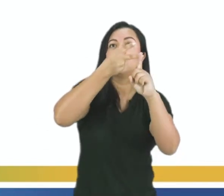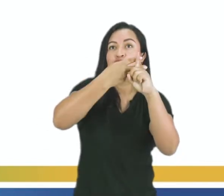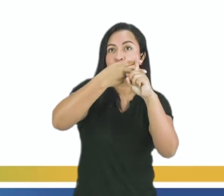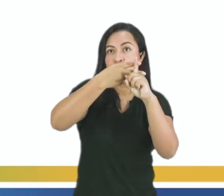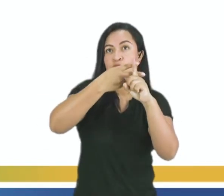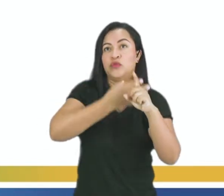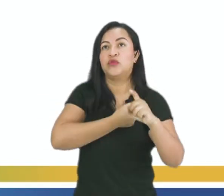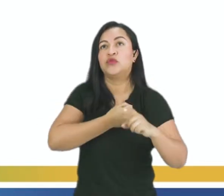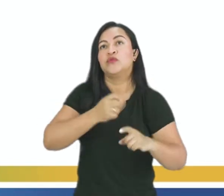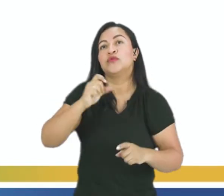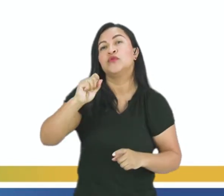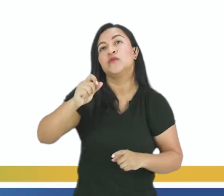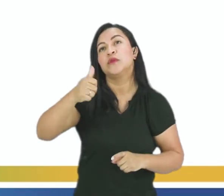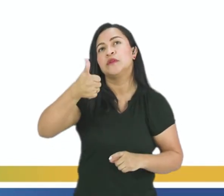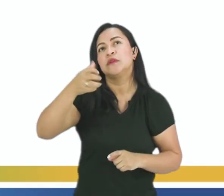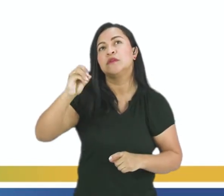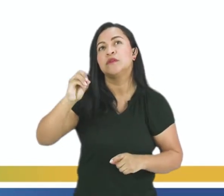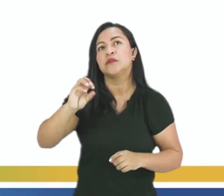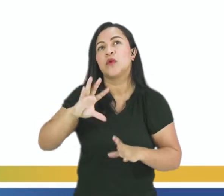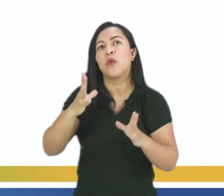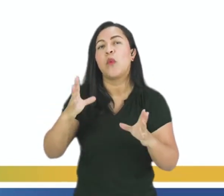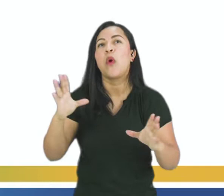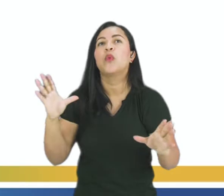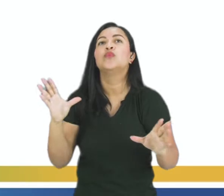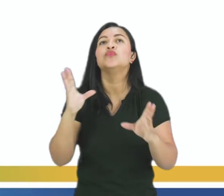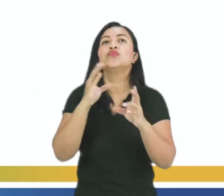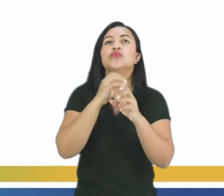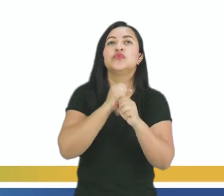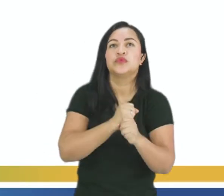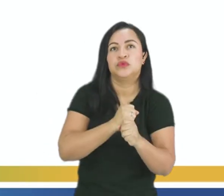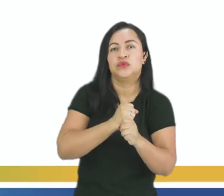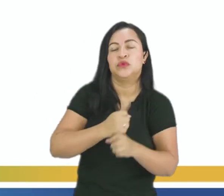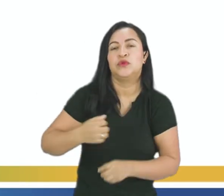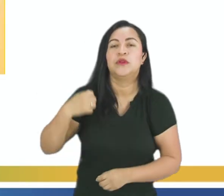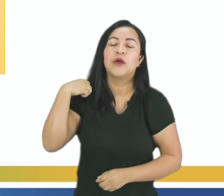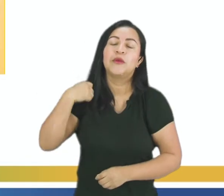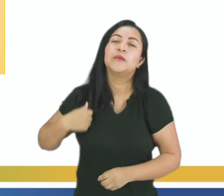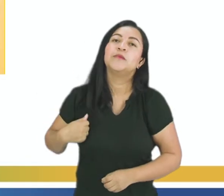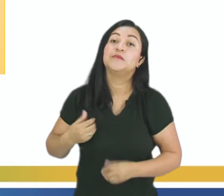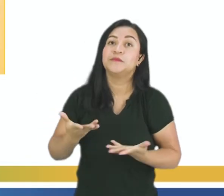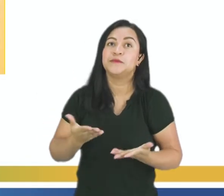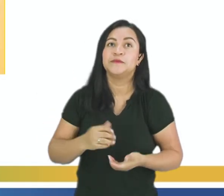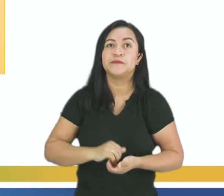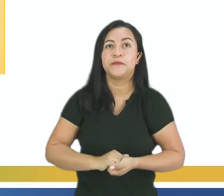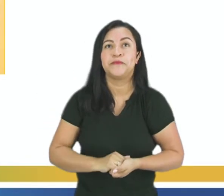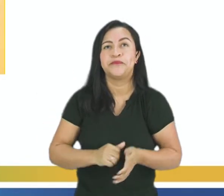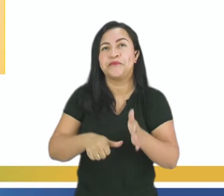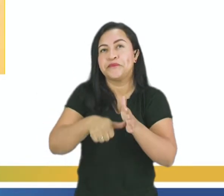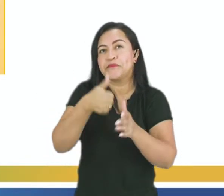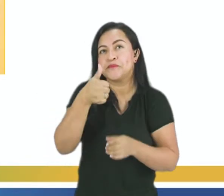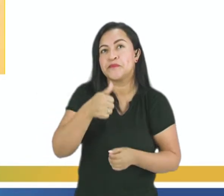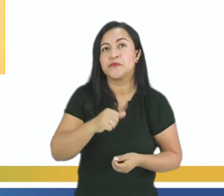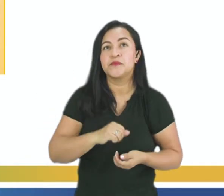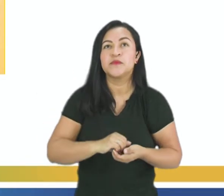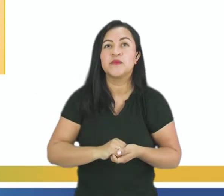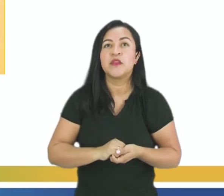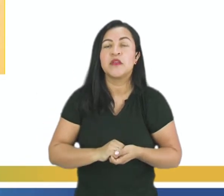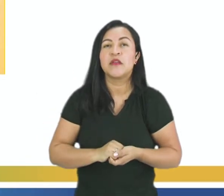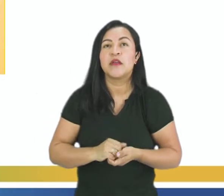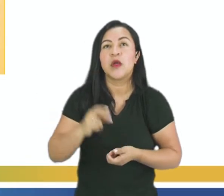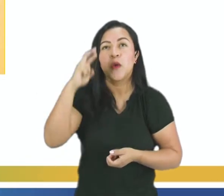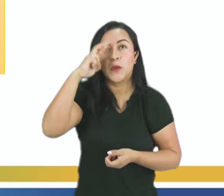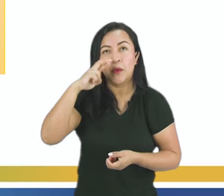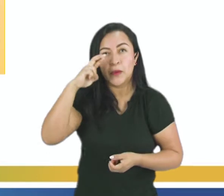10 centavos, qual o total de moedas na bolsa aí da Maria? Então vamos lá. Primeira coisa que a gente vai fazer é interpretar aí